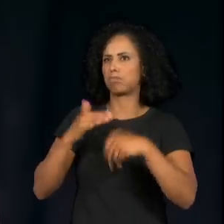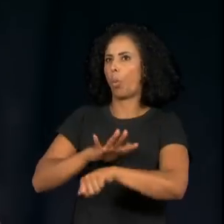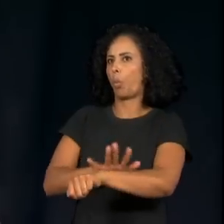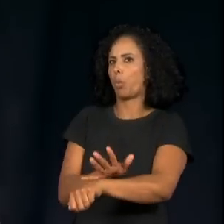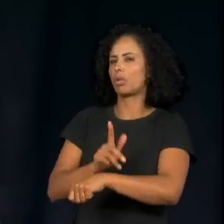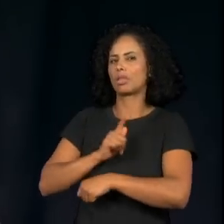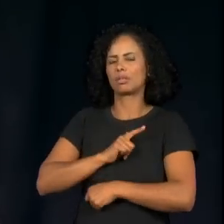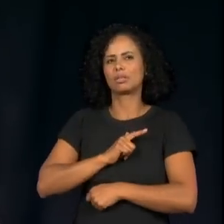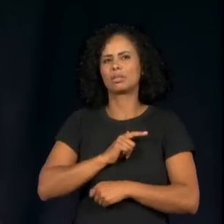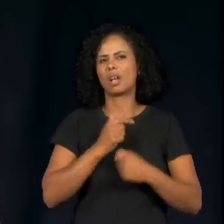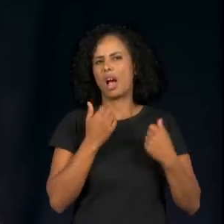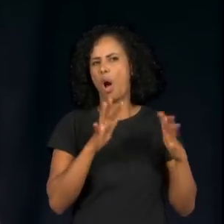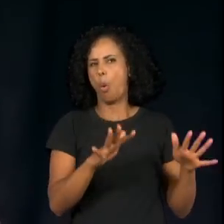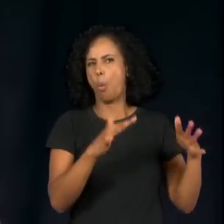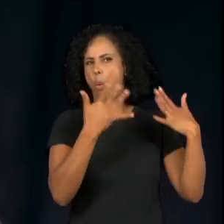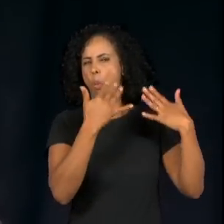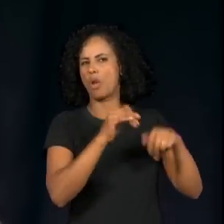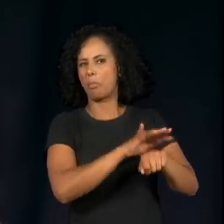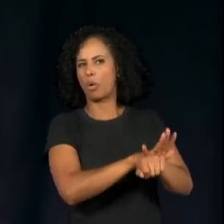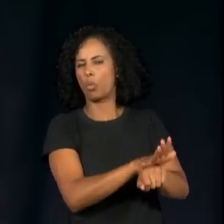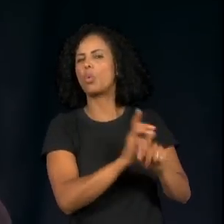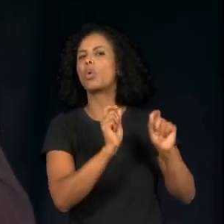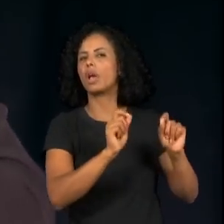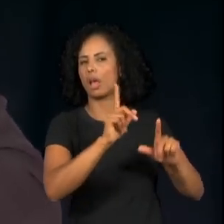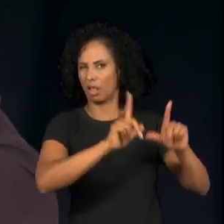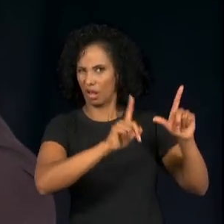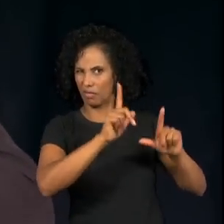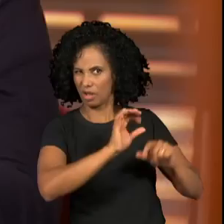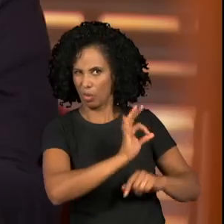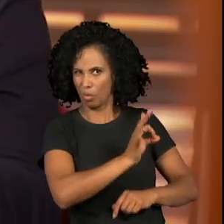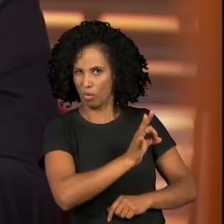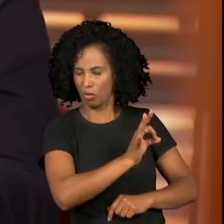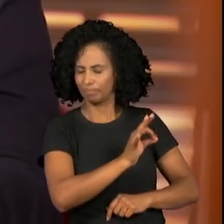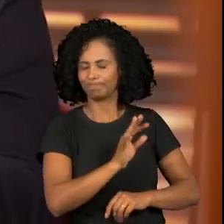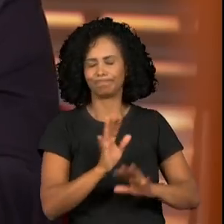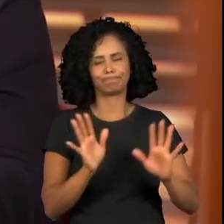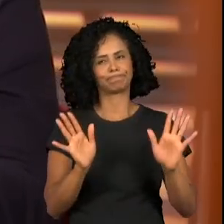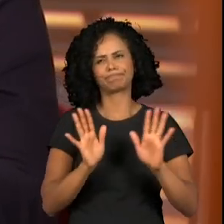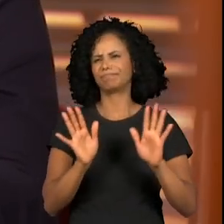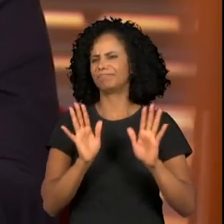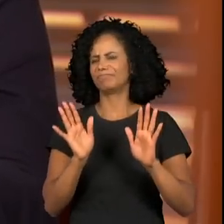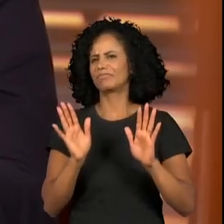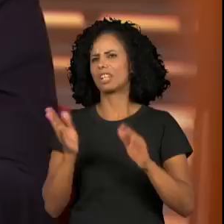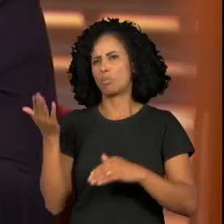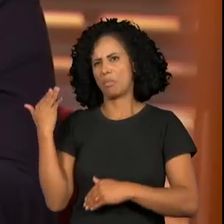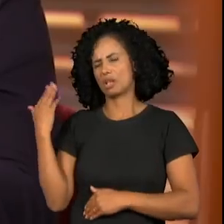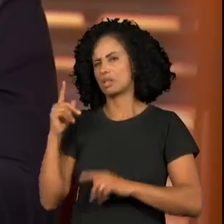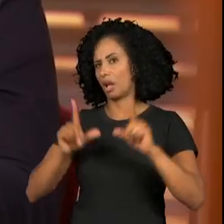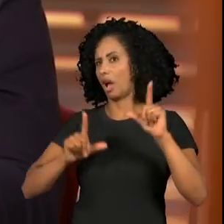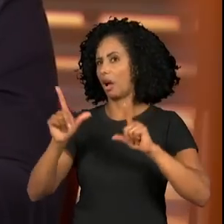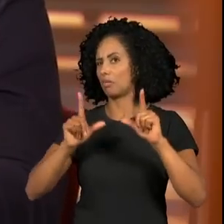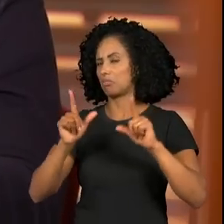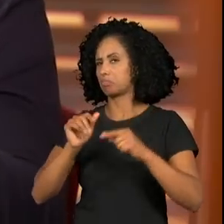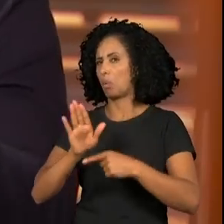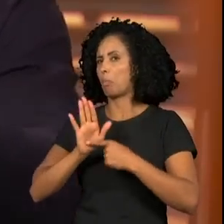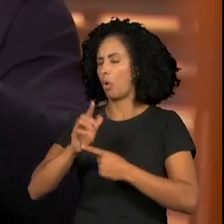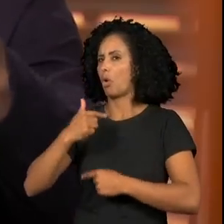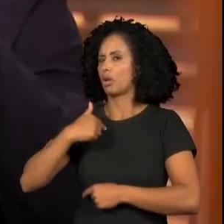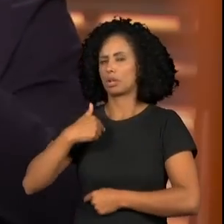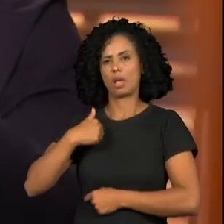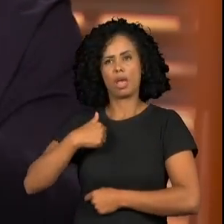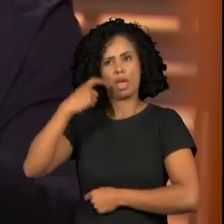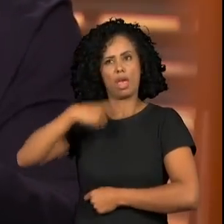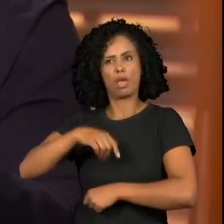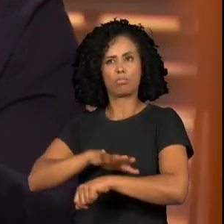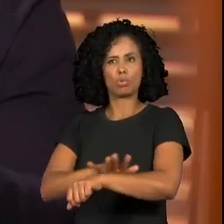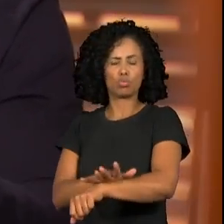esse olhar? É da mídia? Pode falar da mídia? Não, um tempo foi da mídia também, mas como eu fui um dos